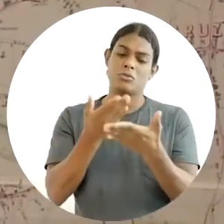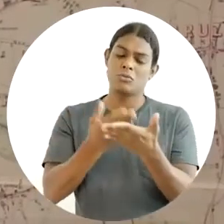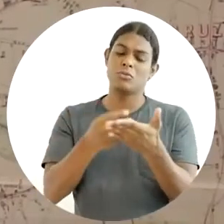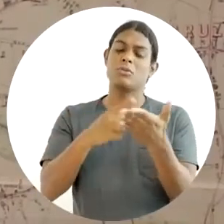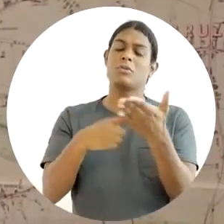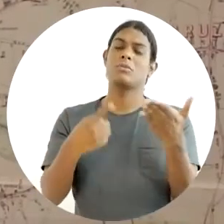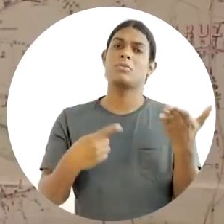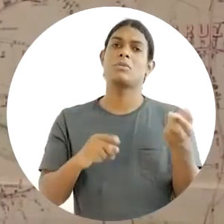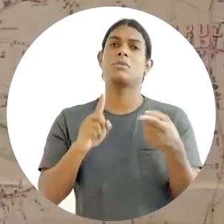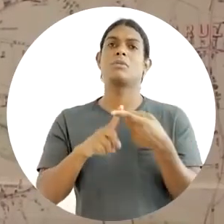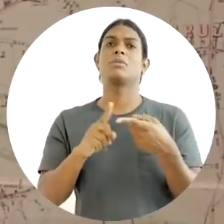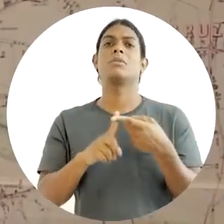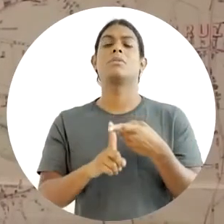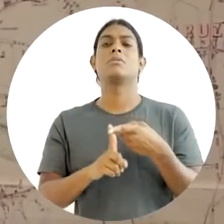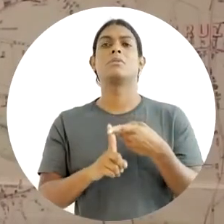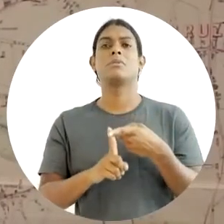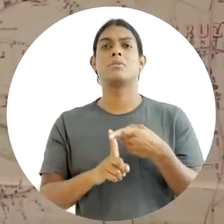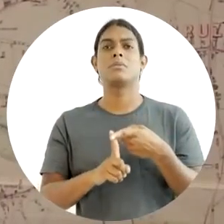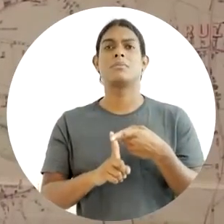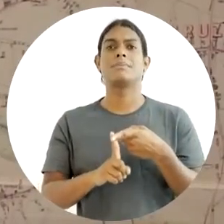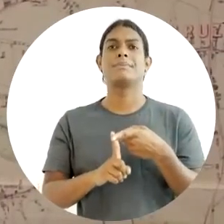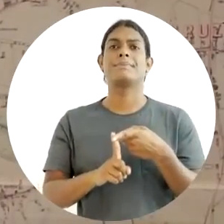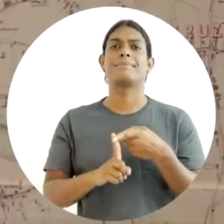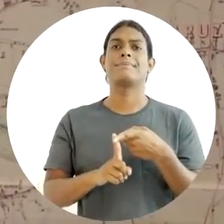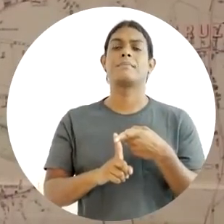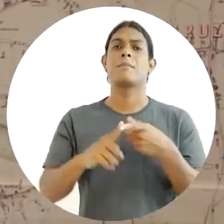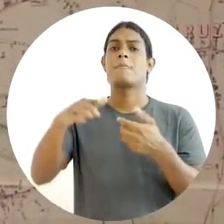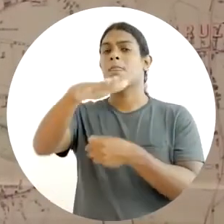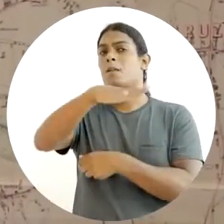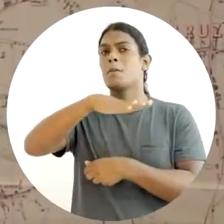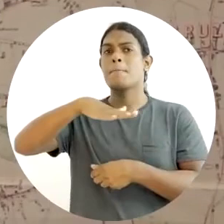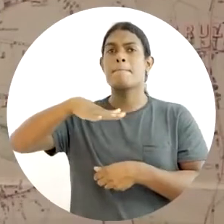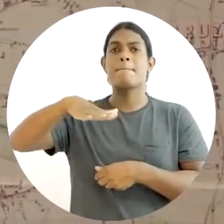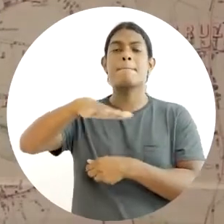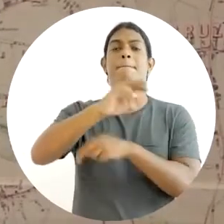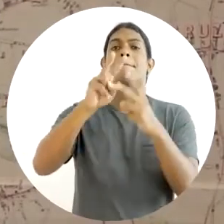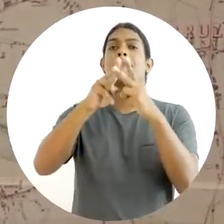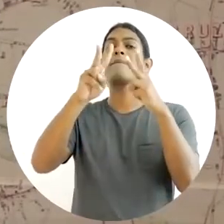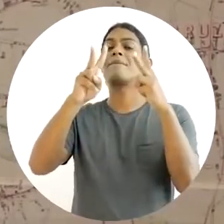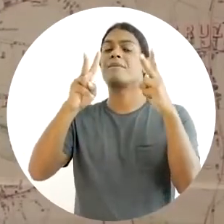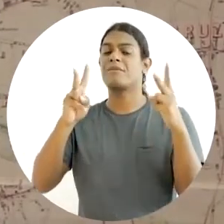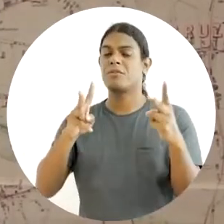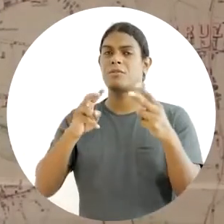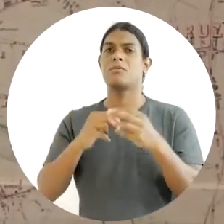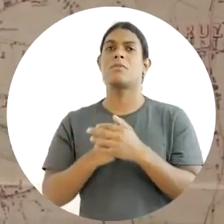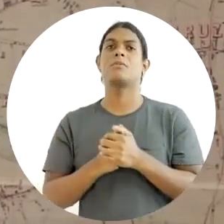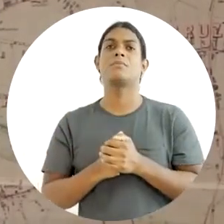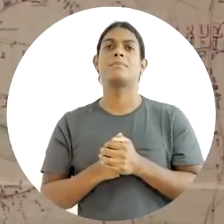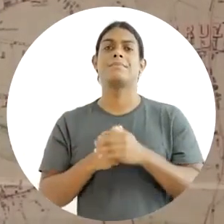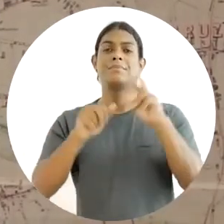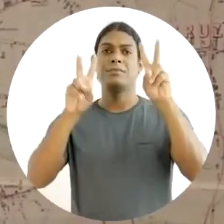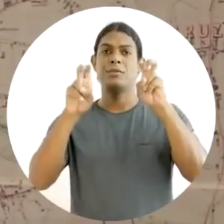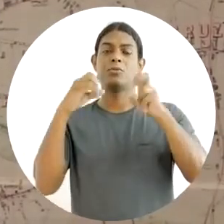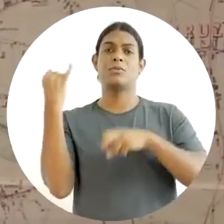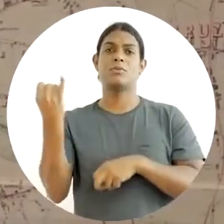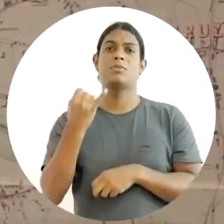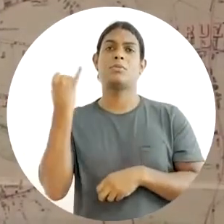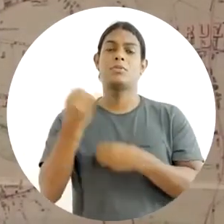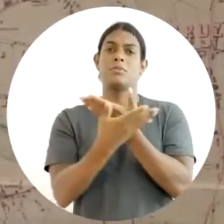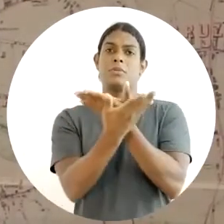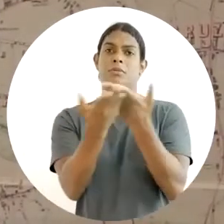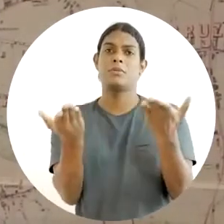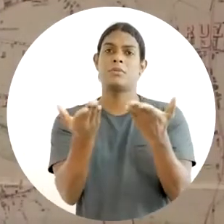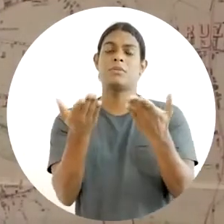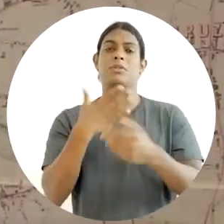material complementar que colocamos no ambiente virtual sobre catalogação de materiais especiais. Gostaríamos